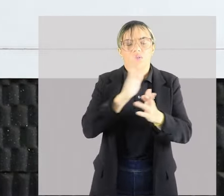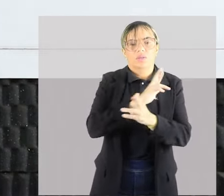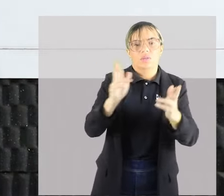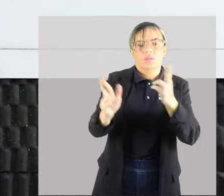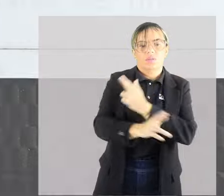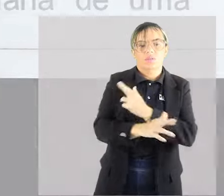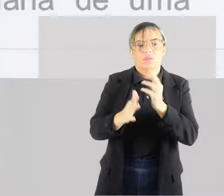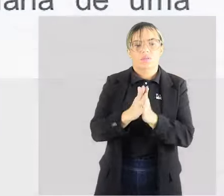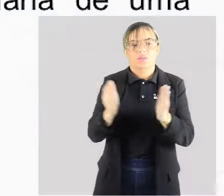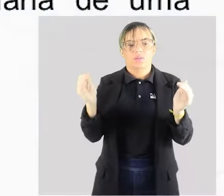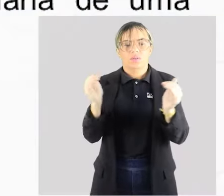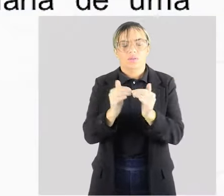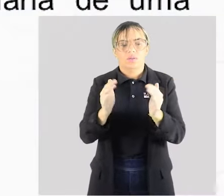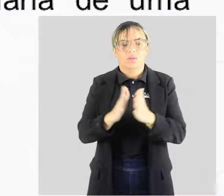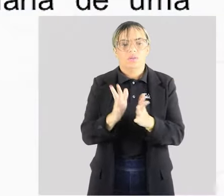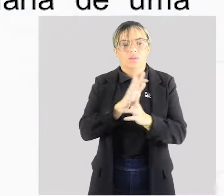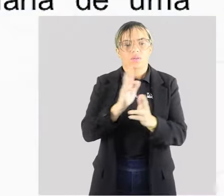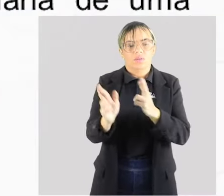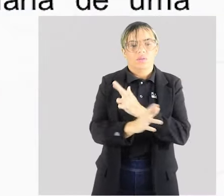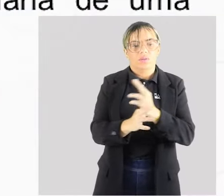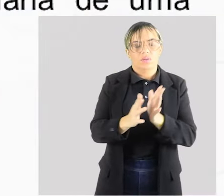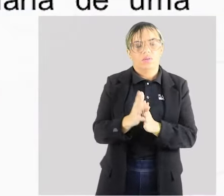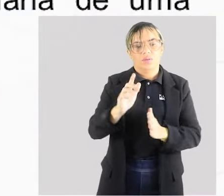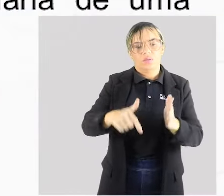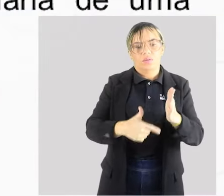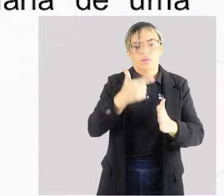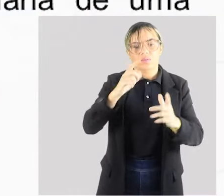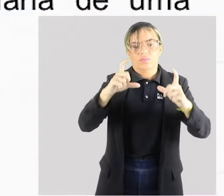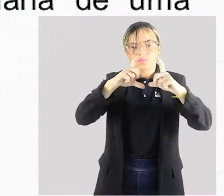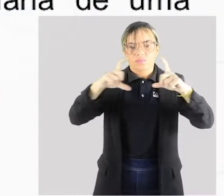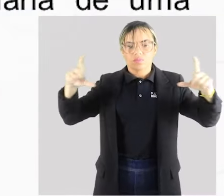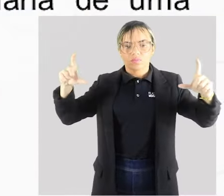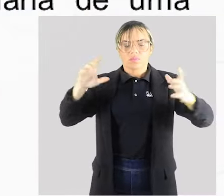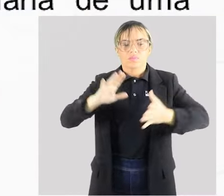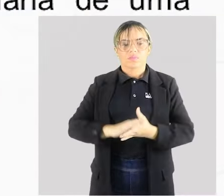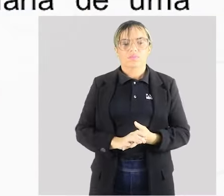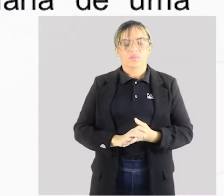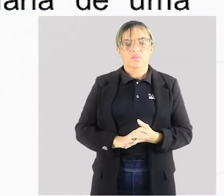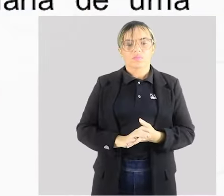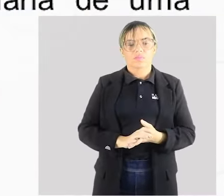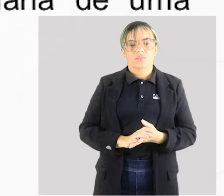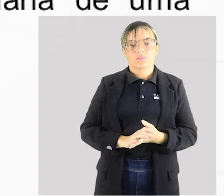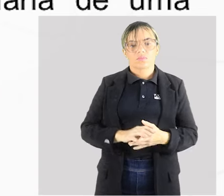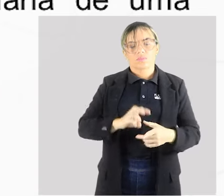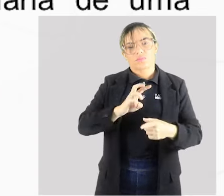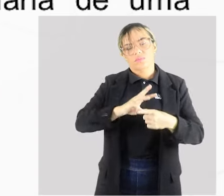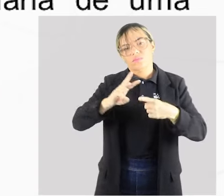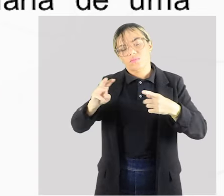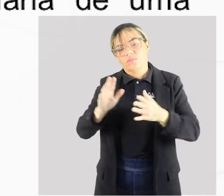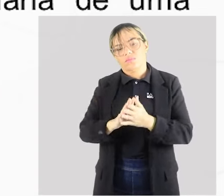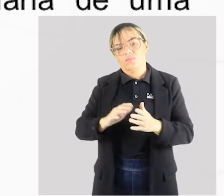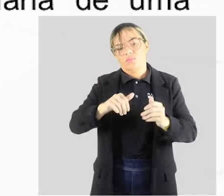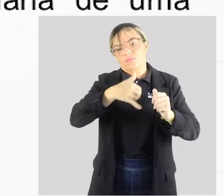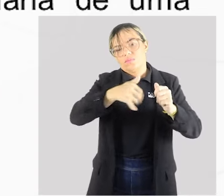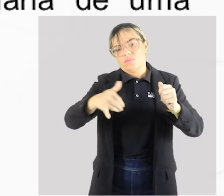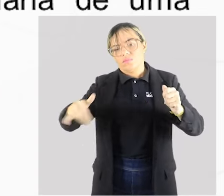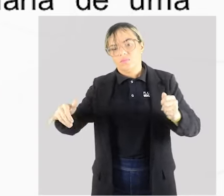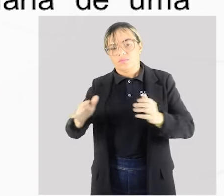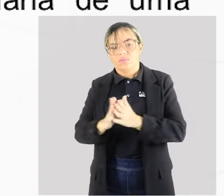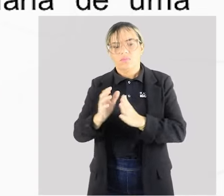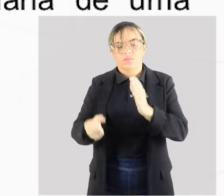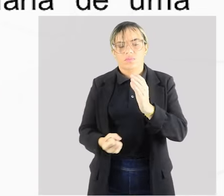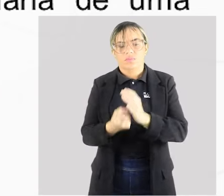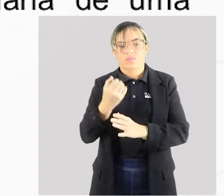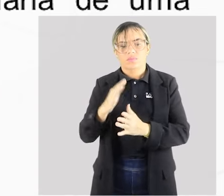relações Tá certo Bora lá A2 fala o seguinte a sequência de aminoácidos que forma